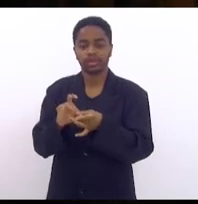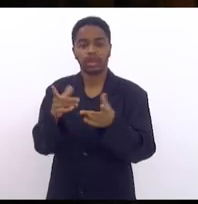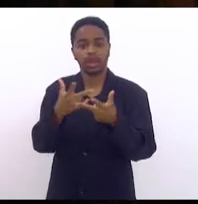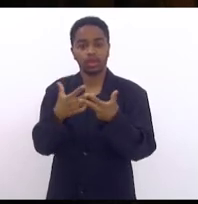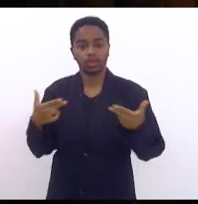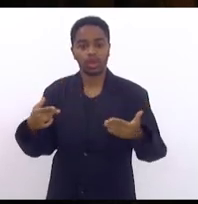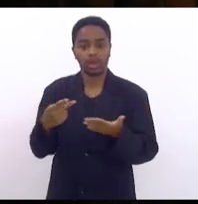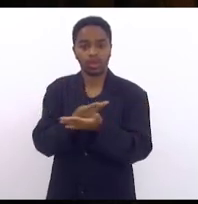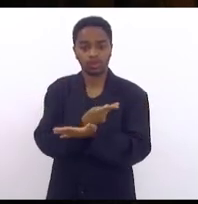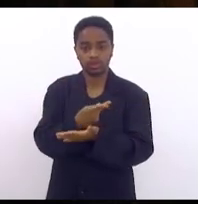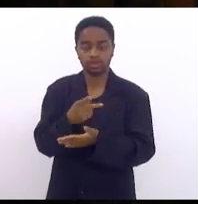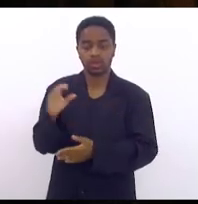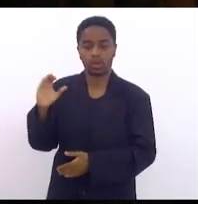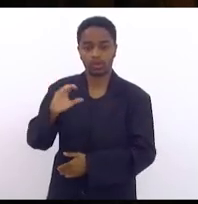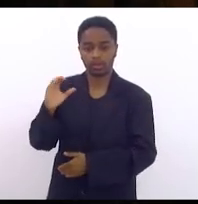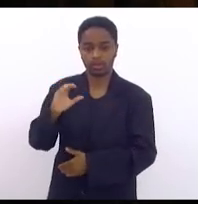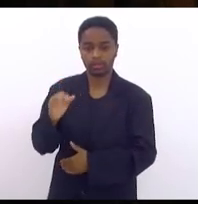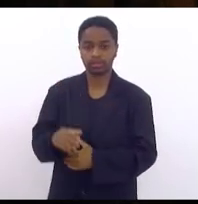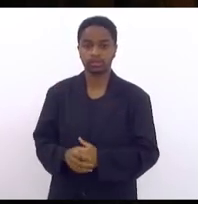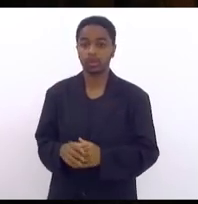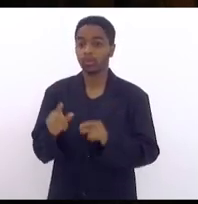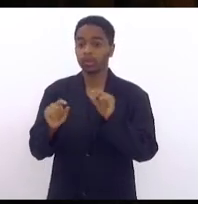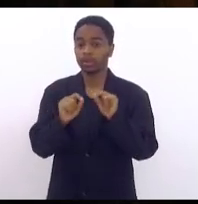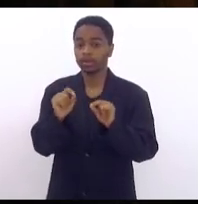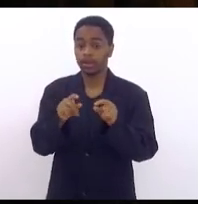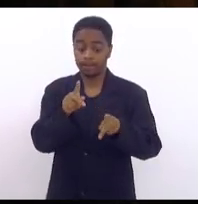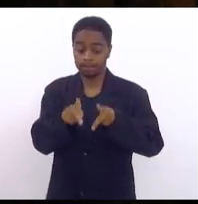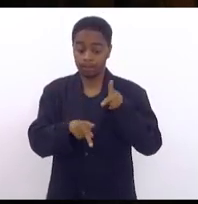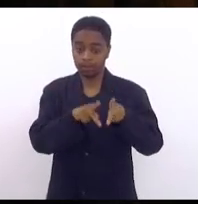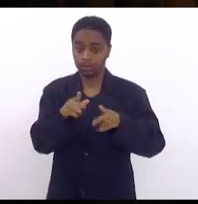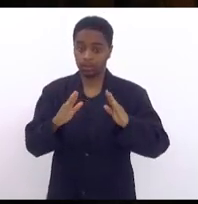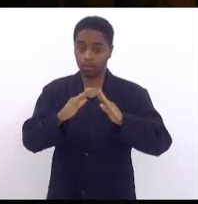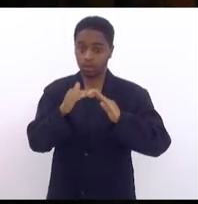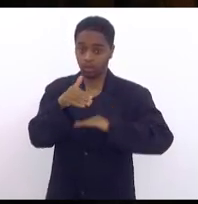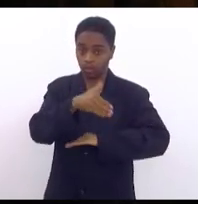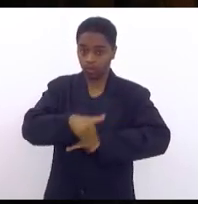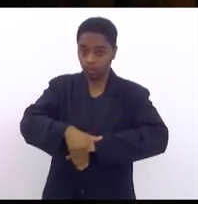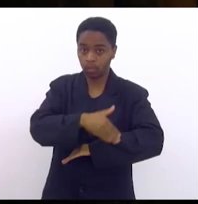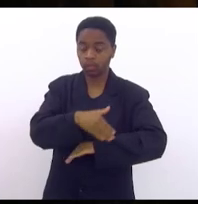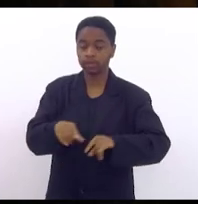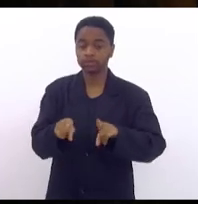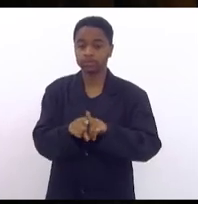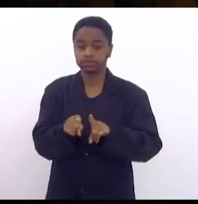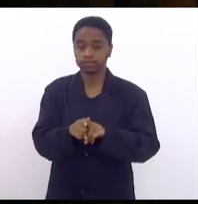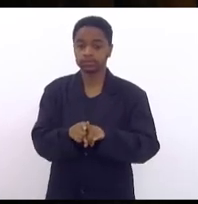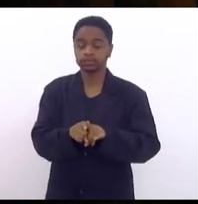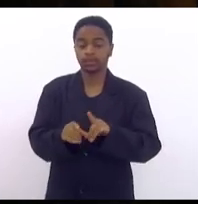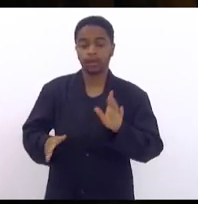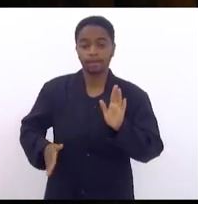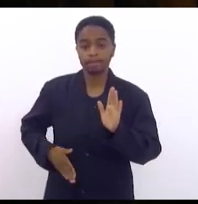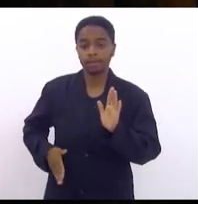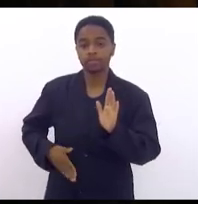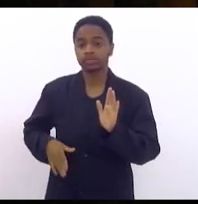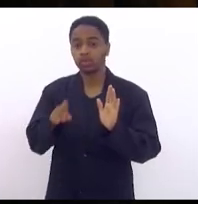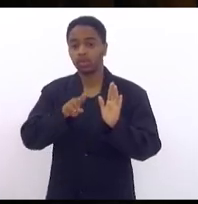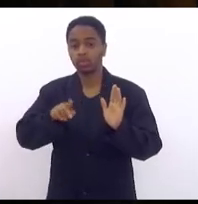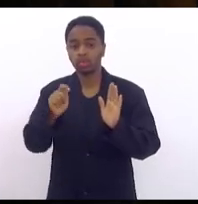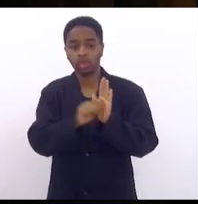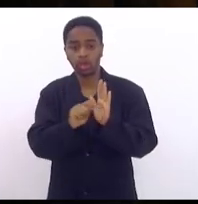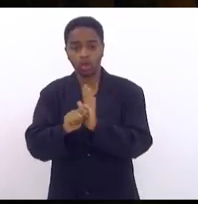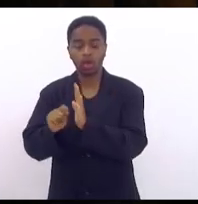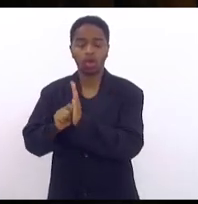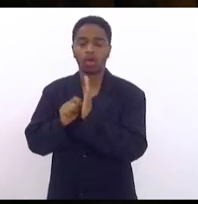fatos que aconteceram em Copacabana, que é a população de rua, que é a delinquência em torno do crack, da